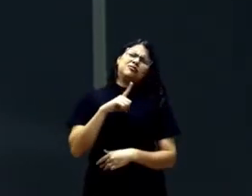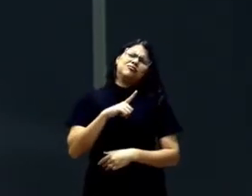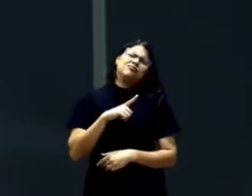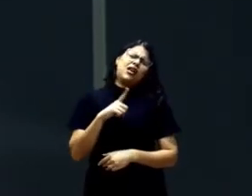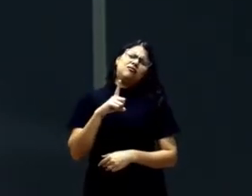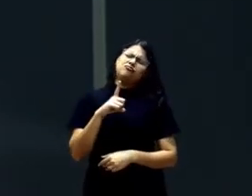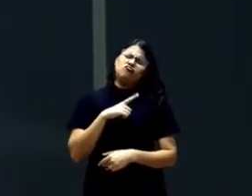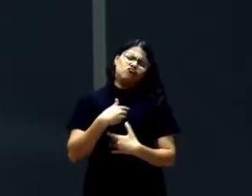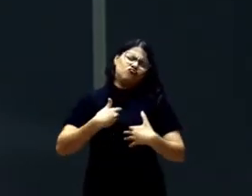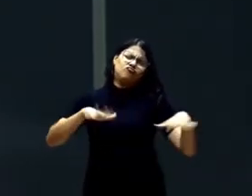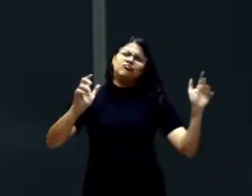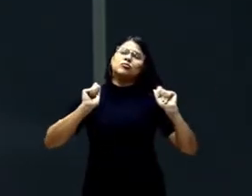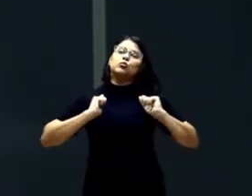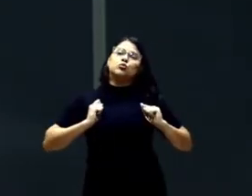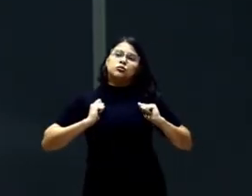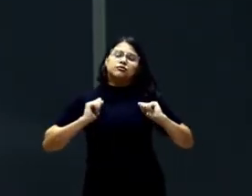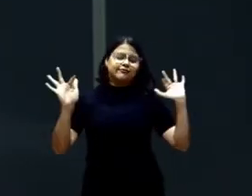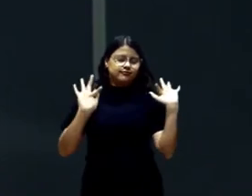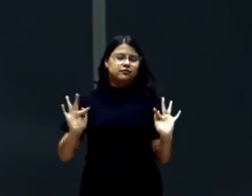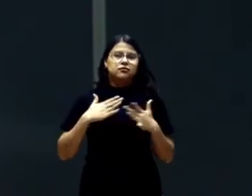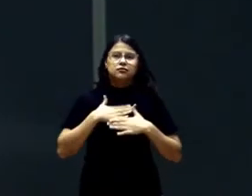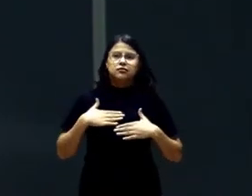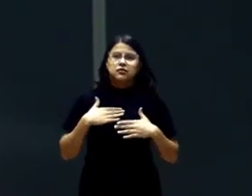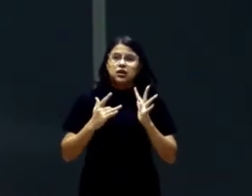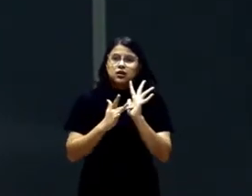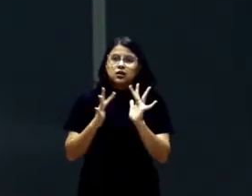Jesus diz o seguinte: você é um louco.